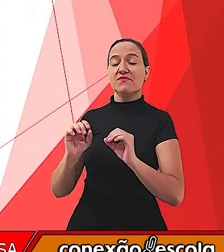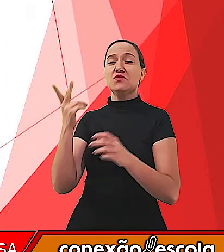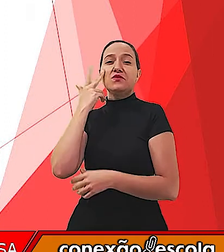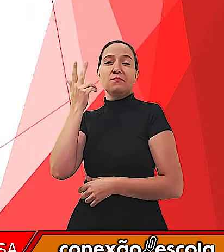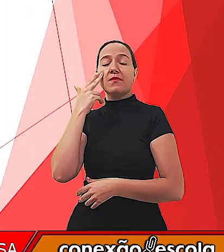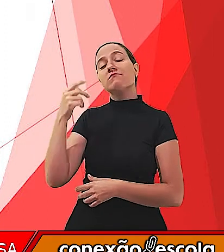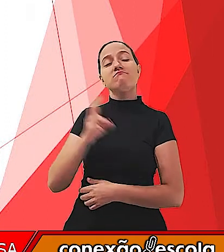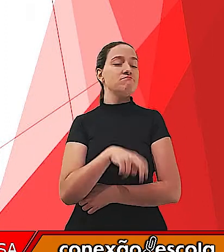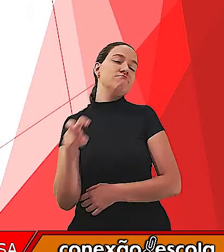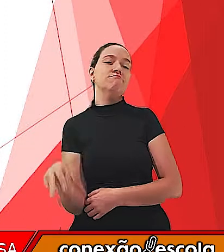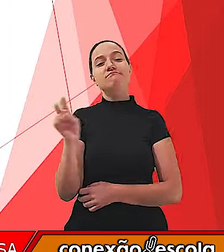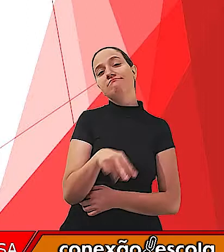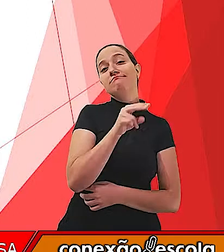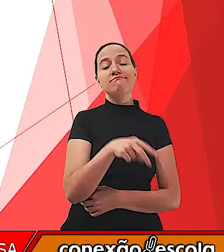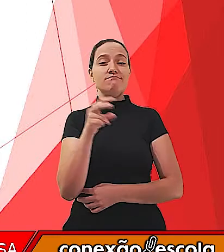medo.